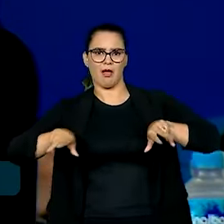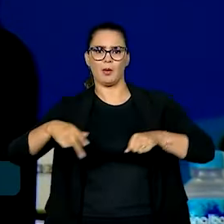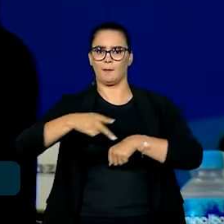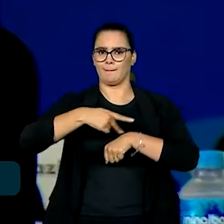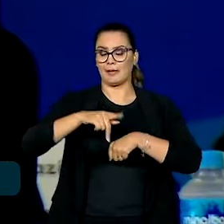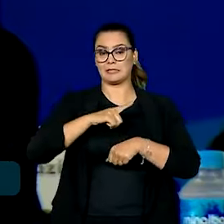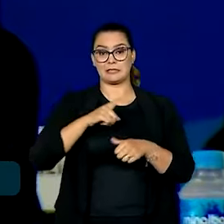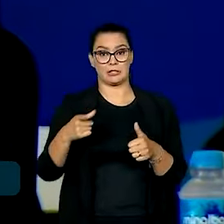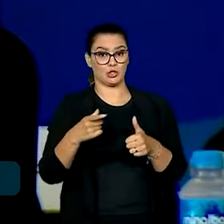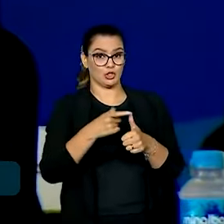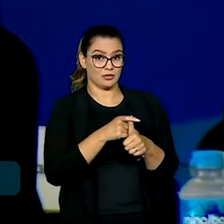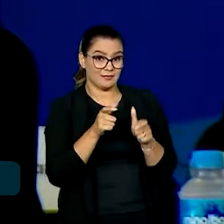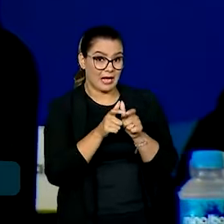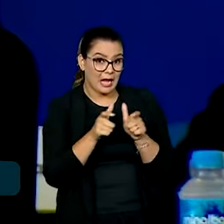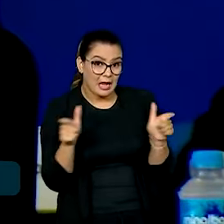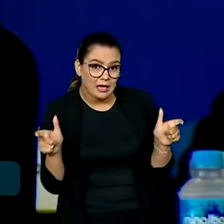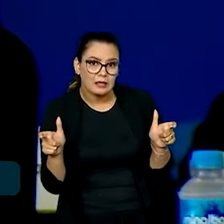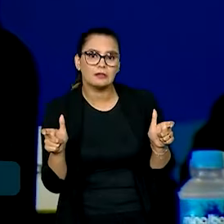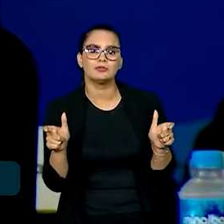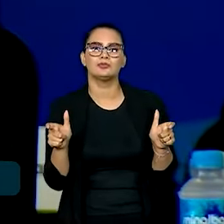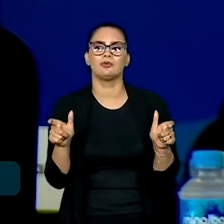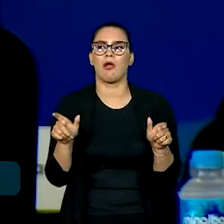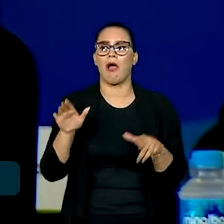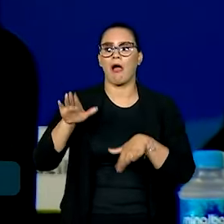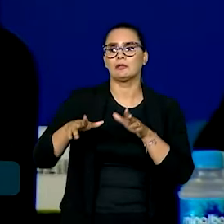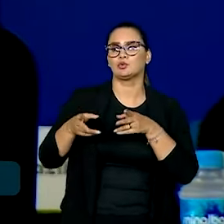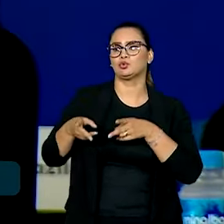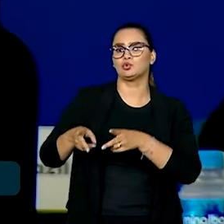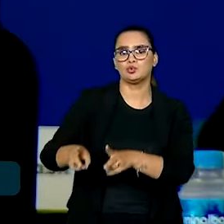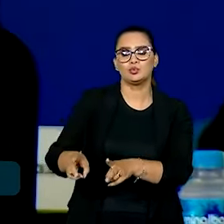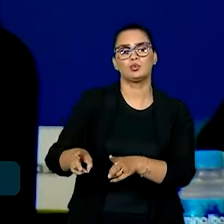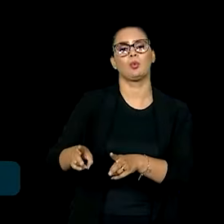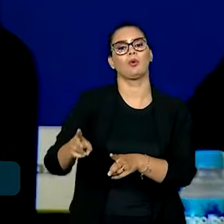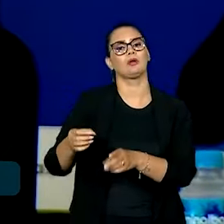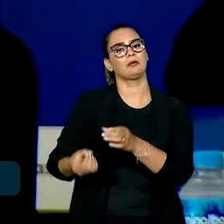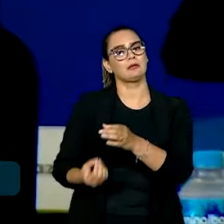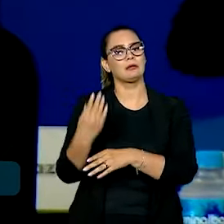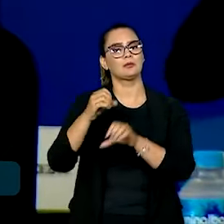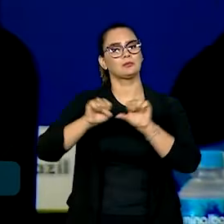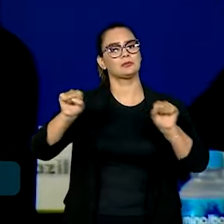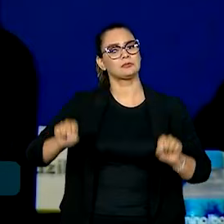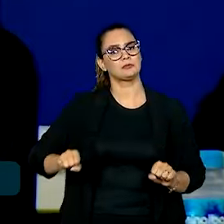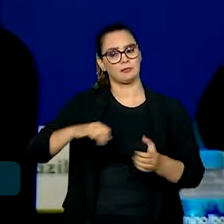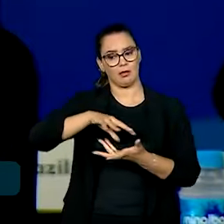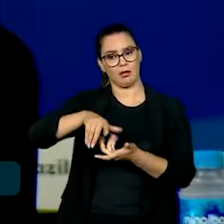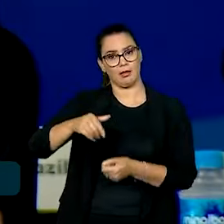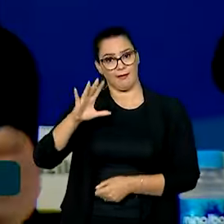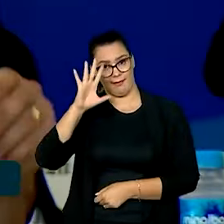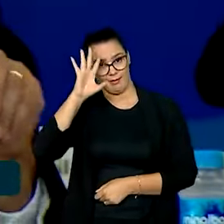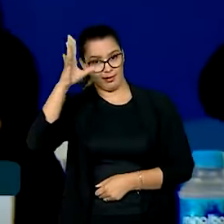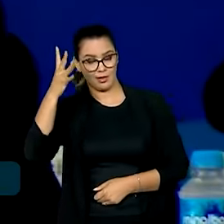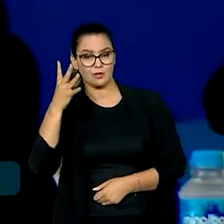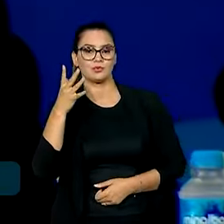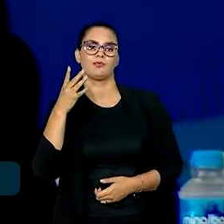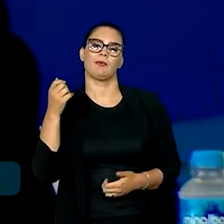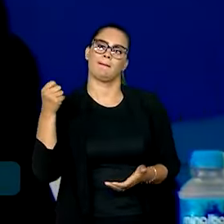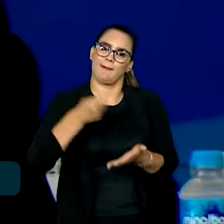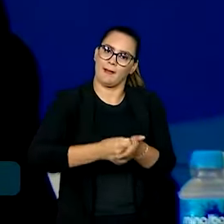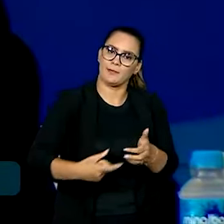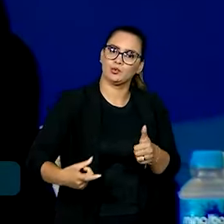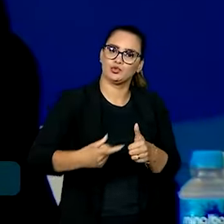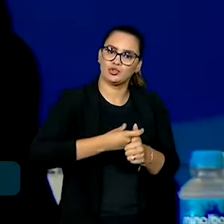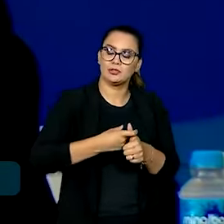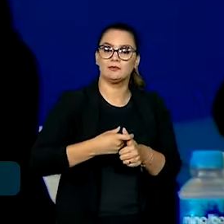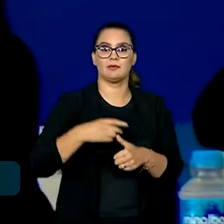possuem dívidas grandes demais, enquanto continuamos lutando para construir um sistema global de resolução de dívida que funcione